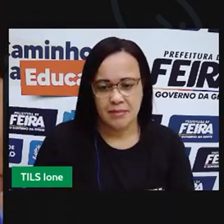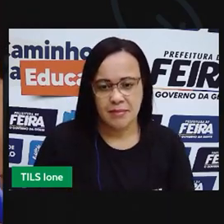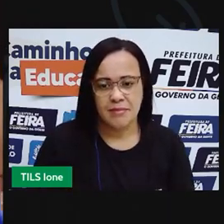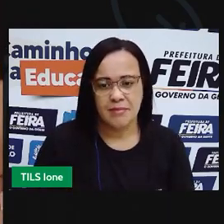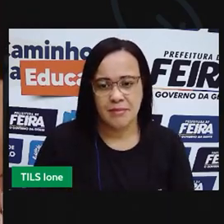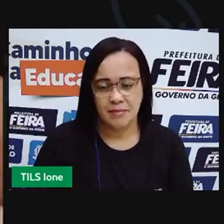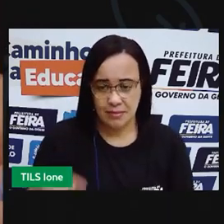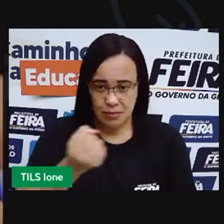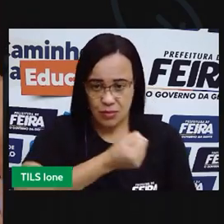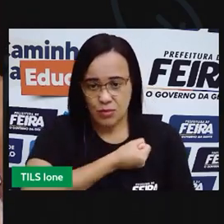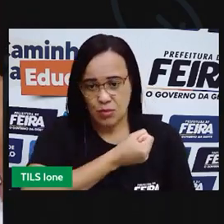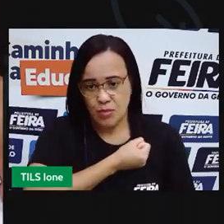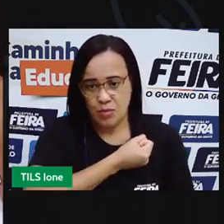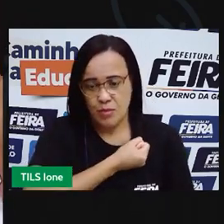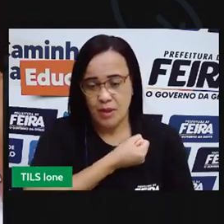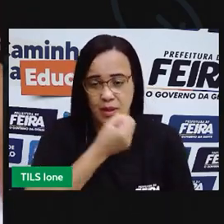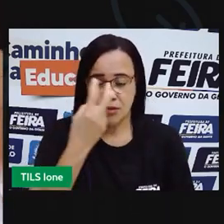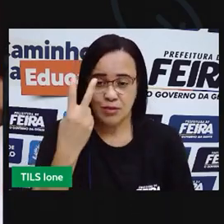número 2.